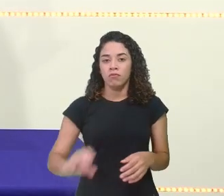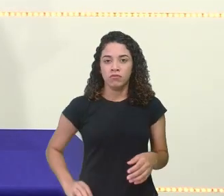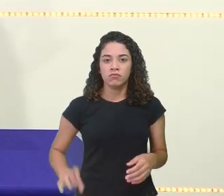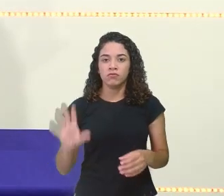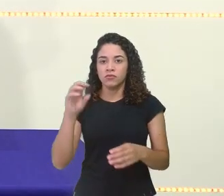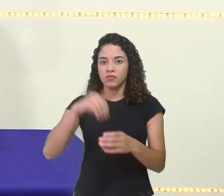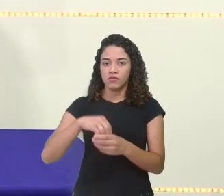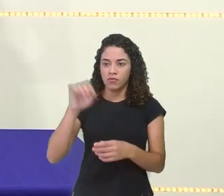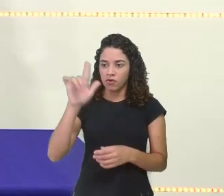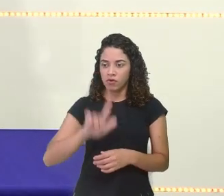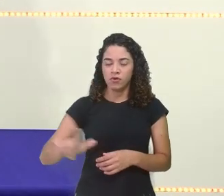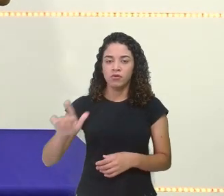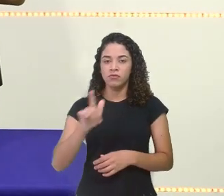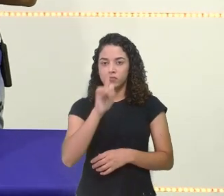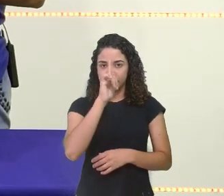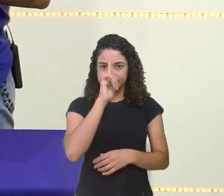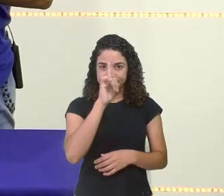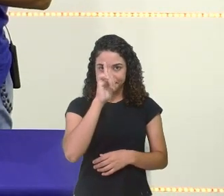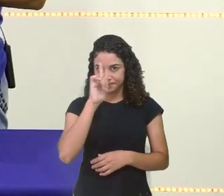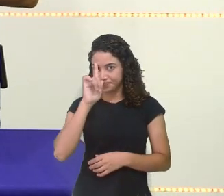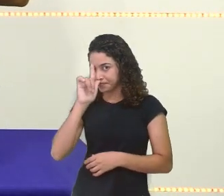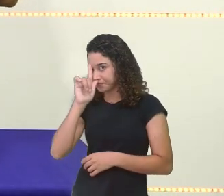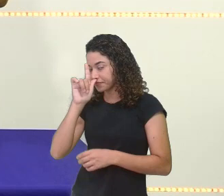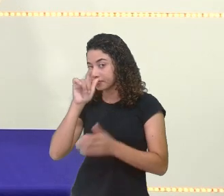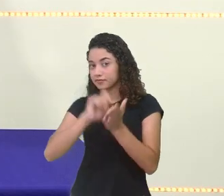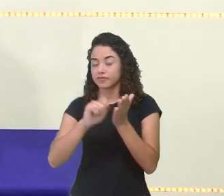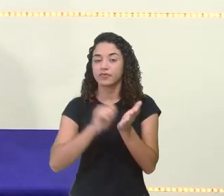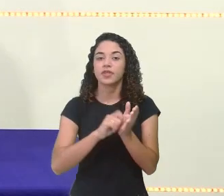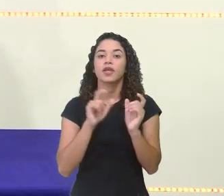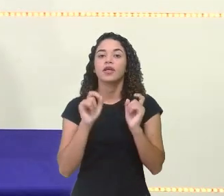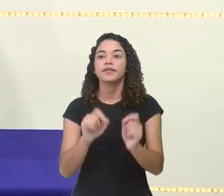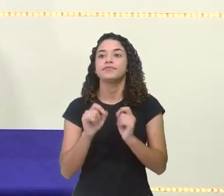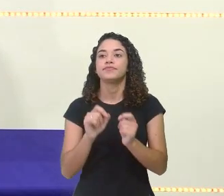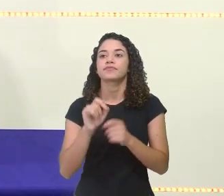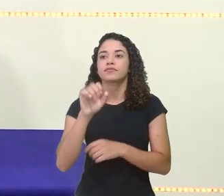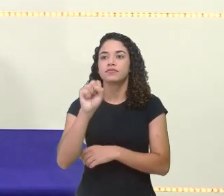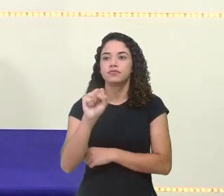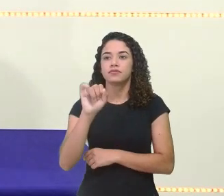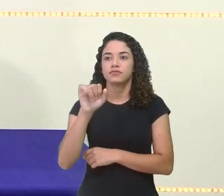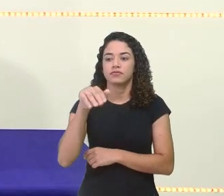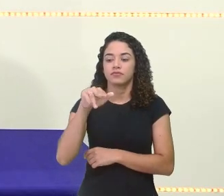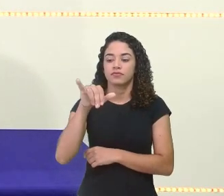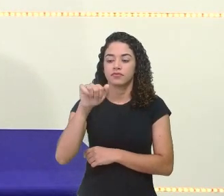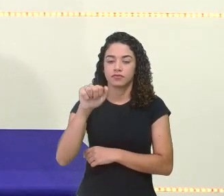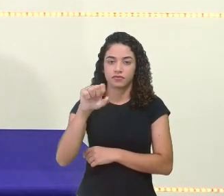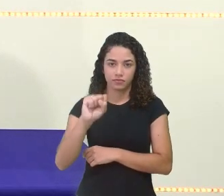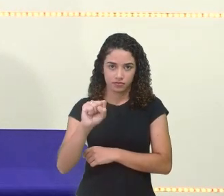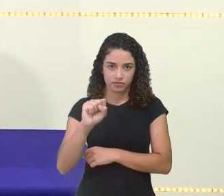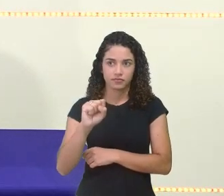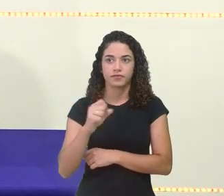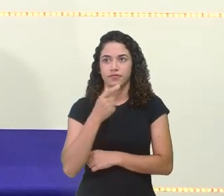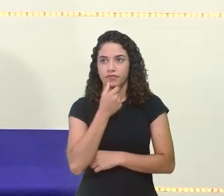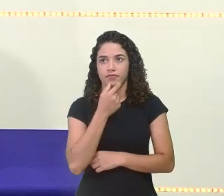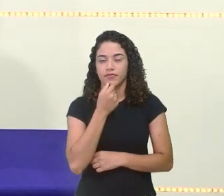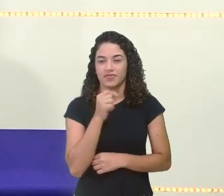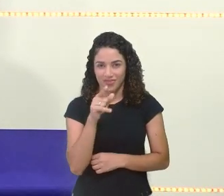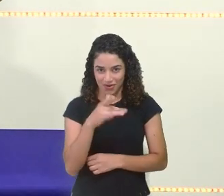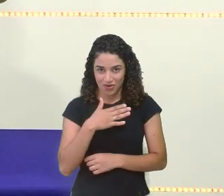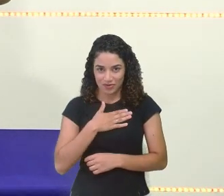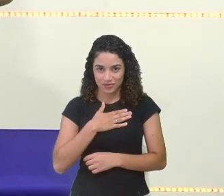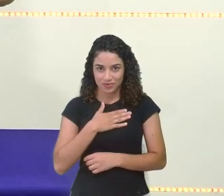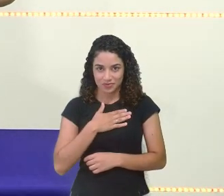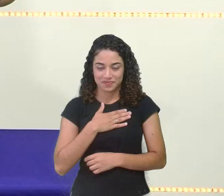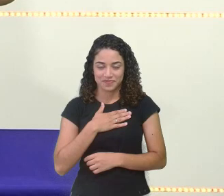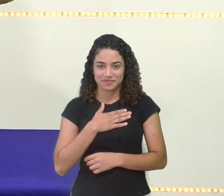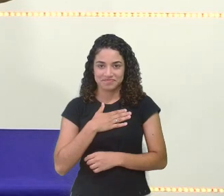literatura grega e foi escrito pelo grego Símias de Rhodes, tá? Então, gostou do